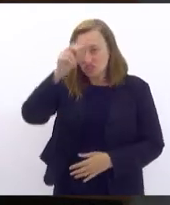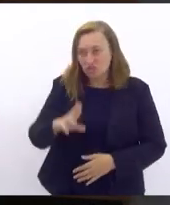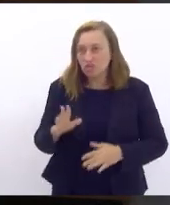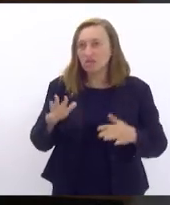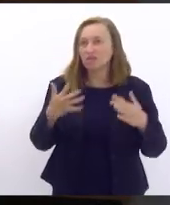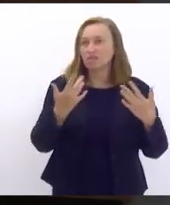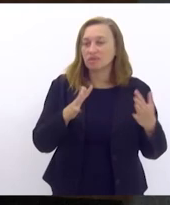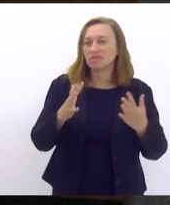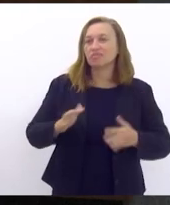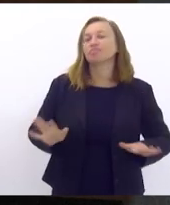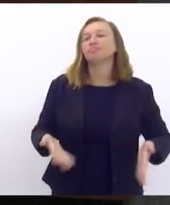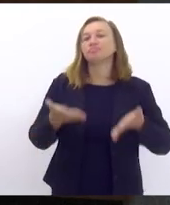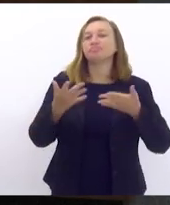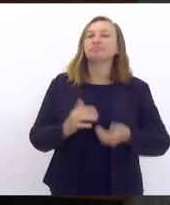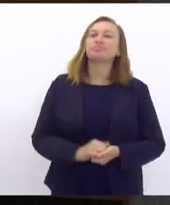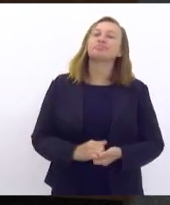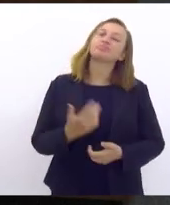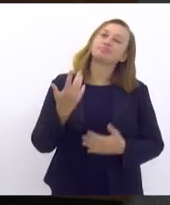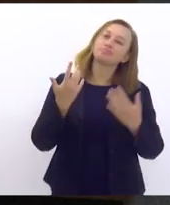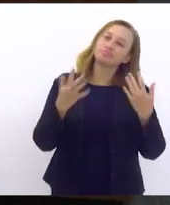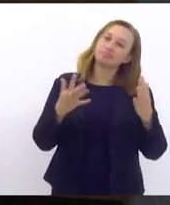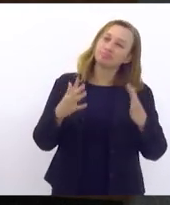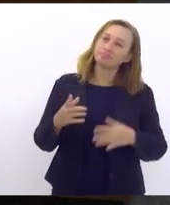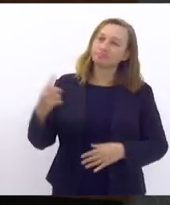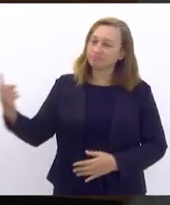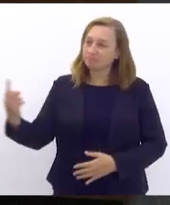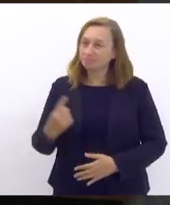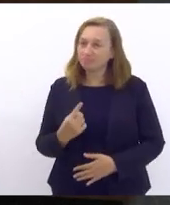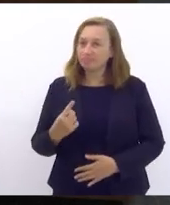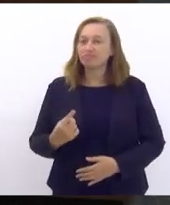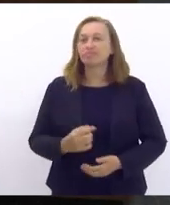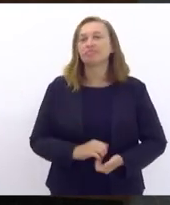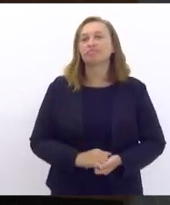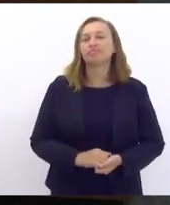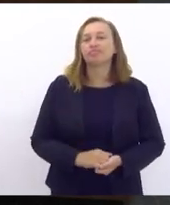iniciativa. Parabenizar a turma que veio aqui prestigiar.